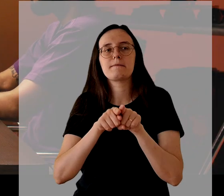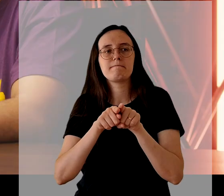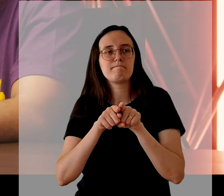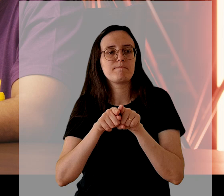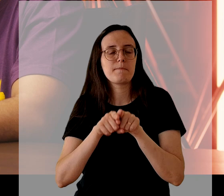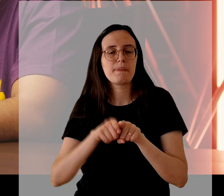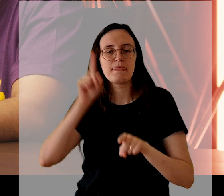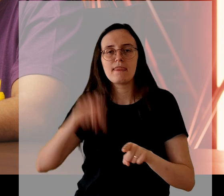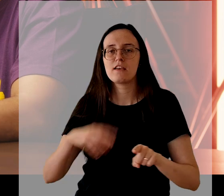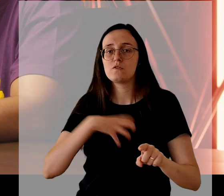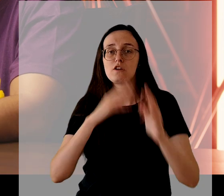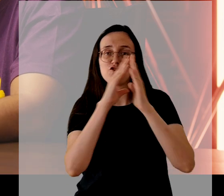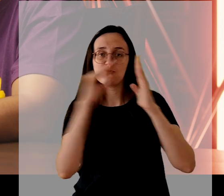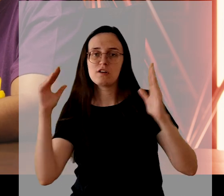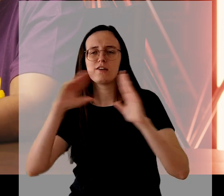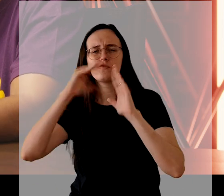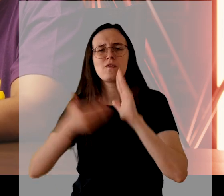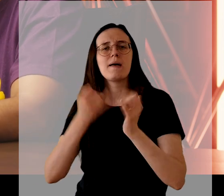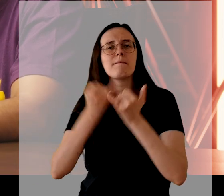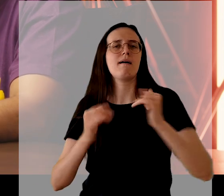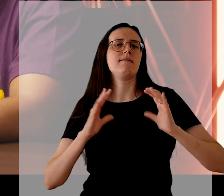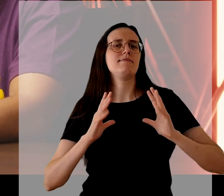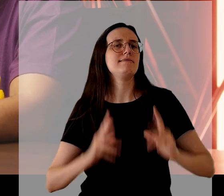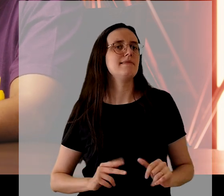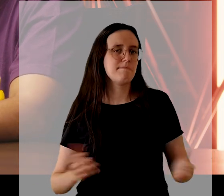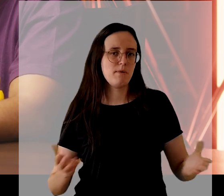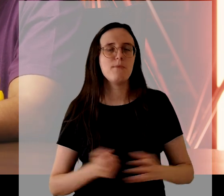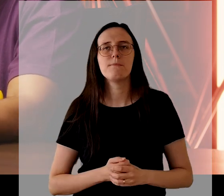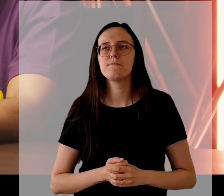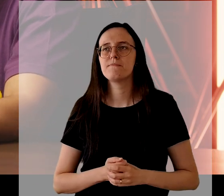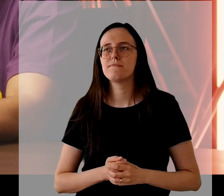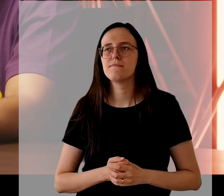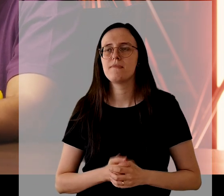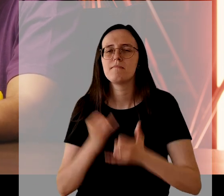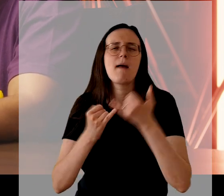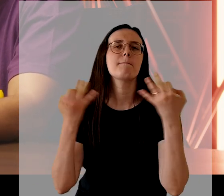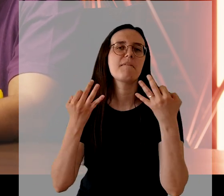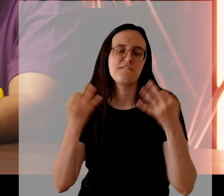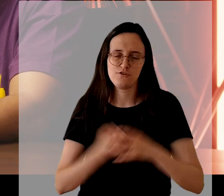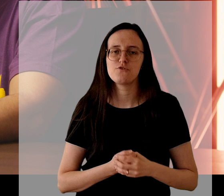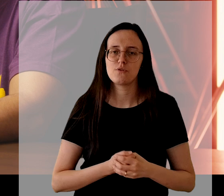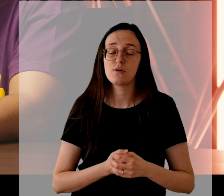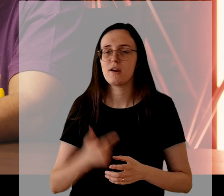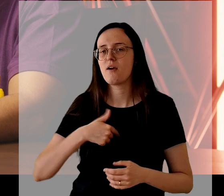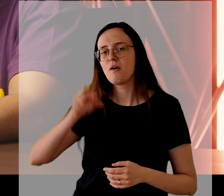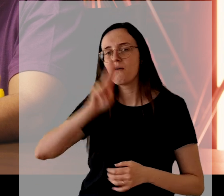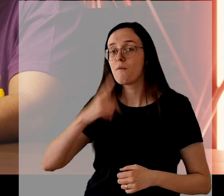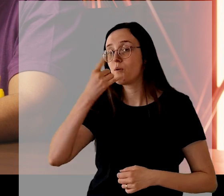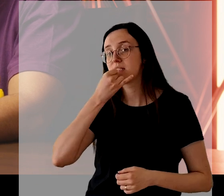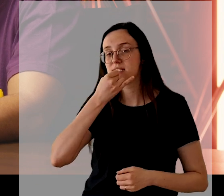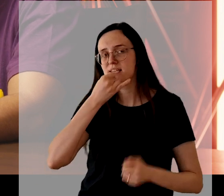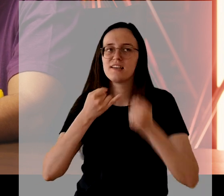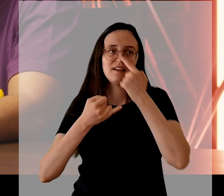uma estética que esteja tudo muito sempre limpo e muito perfeitinho. Vou usar um exemplo